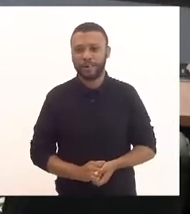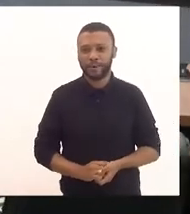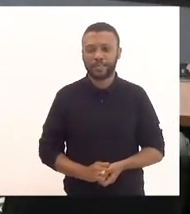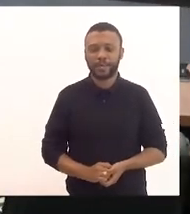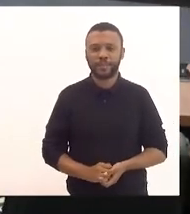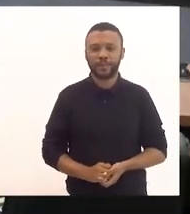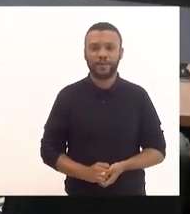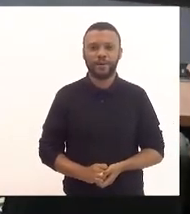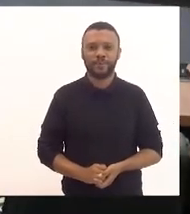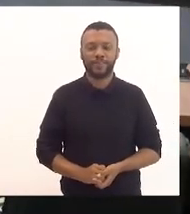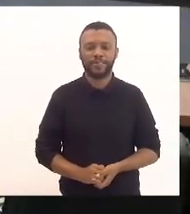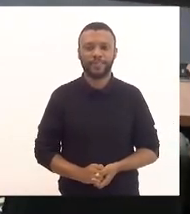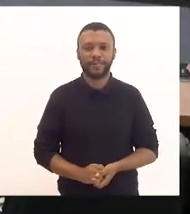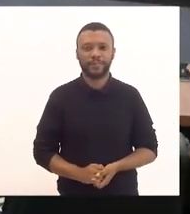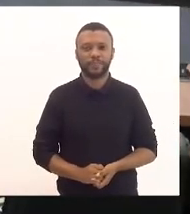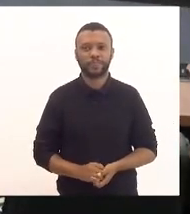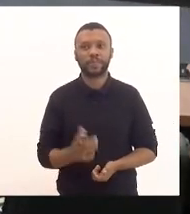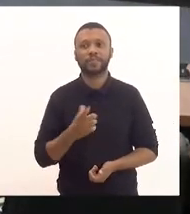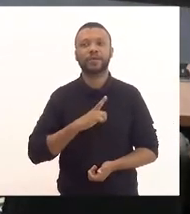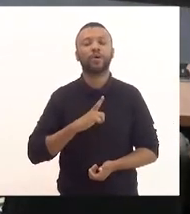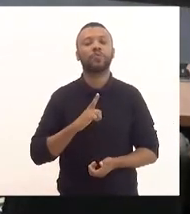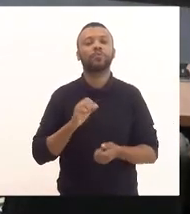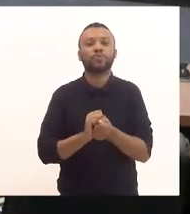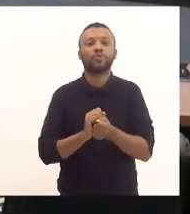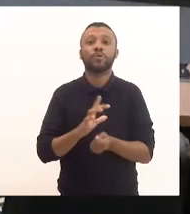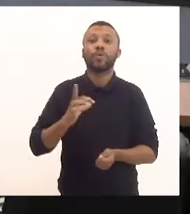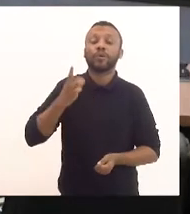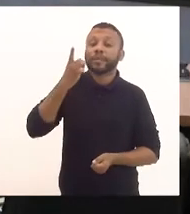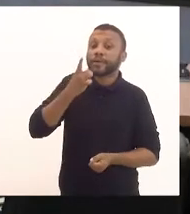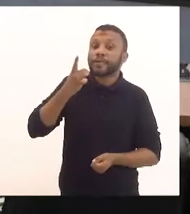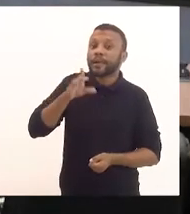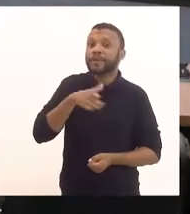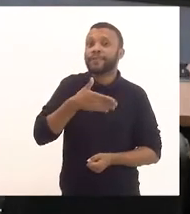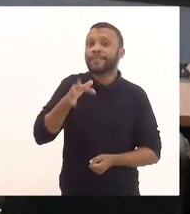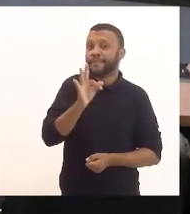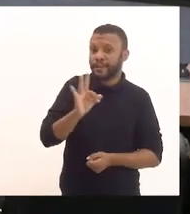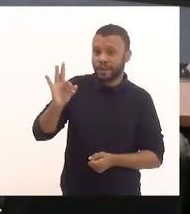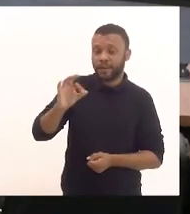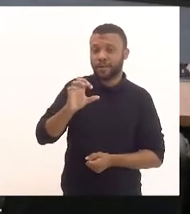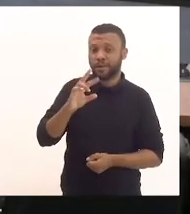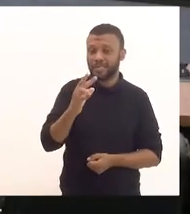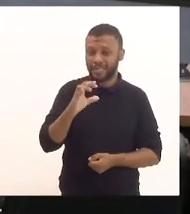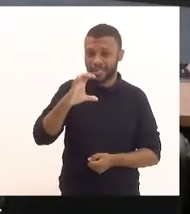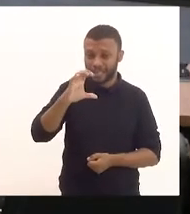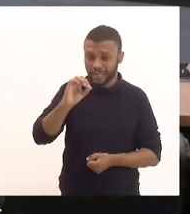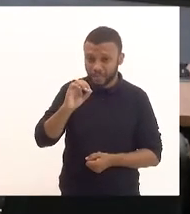e obrigado Samuel estão conosco também o deputado federal Chiquinho brazão deputado